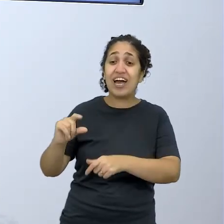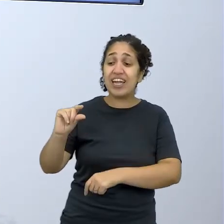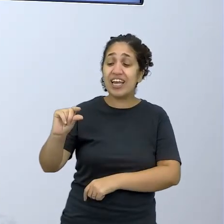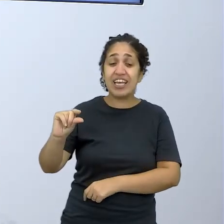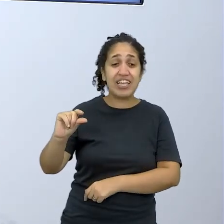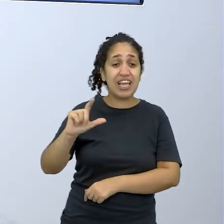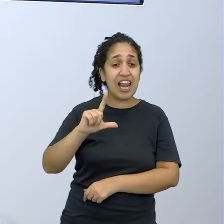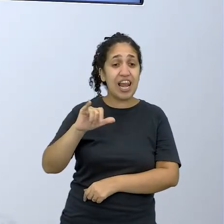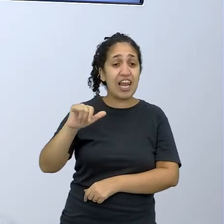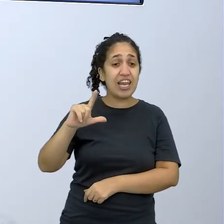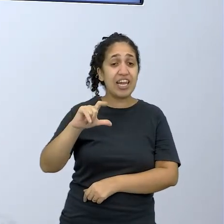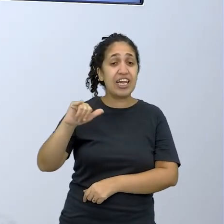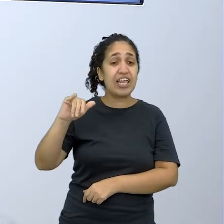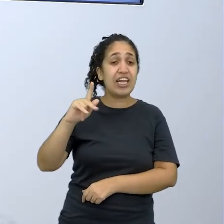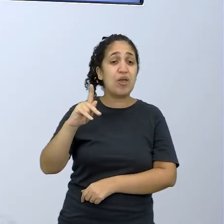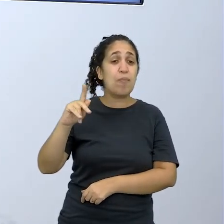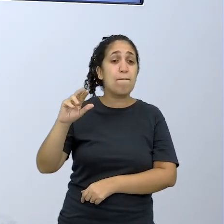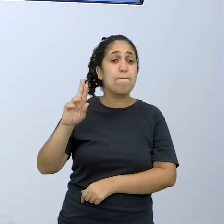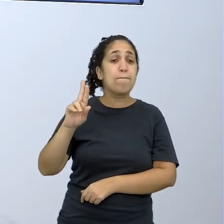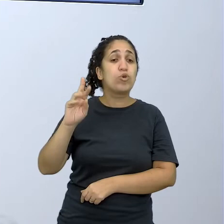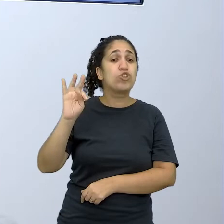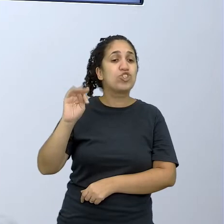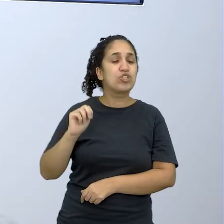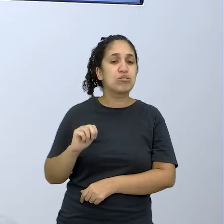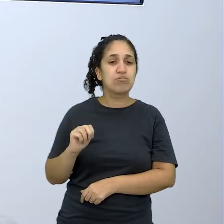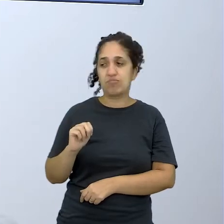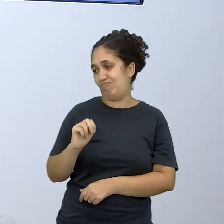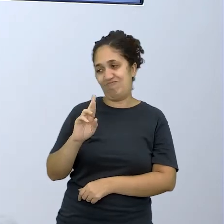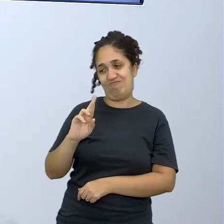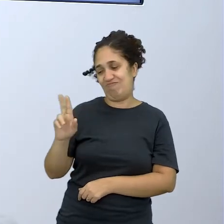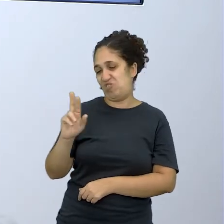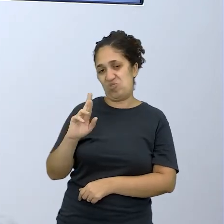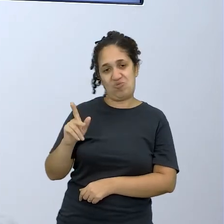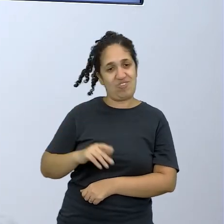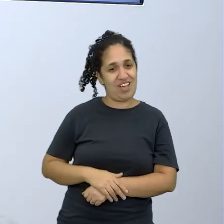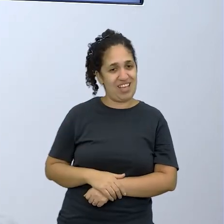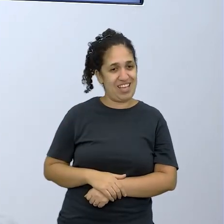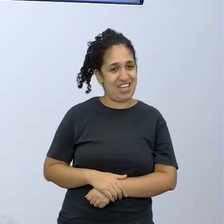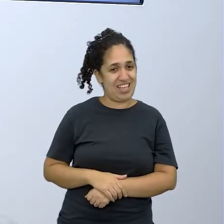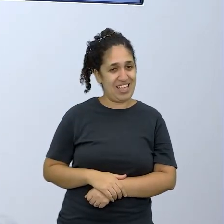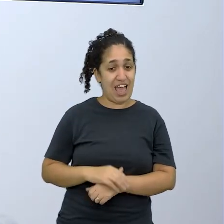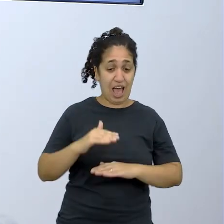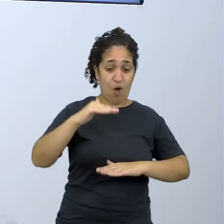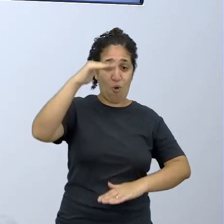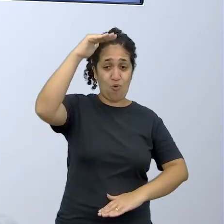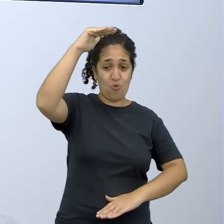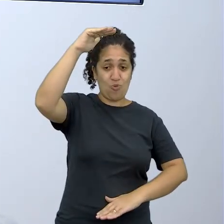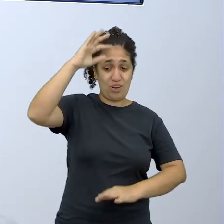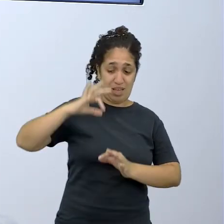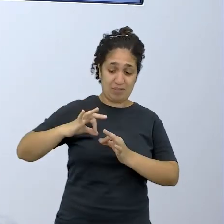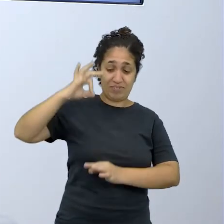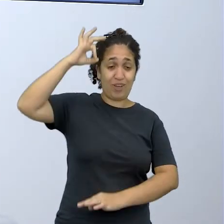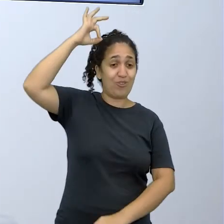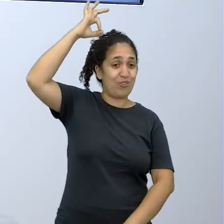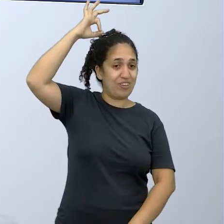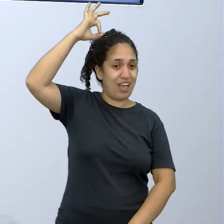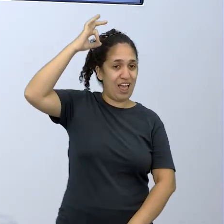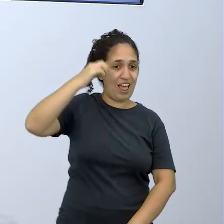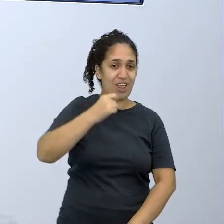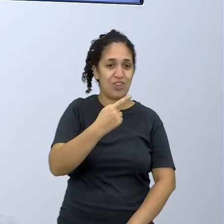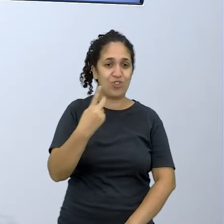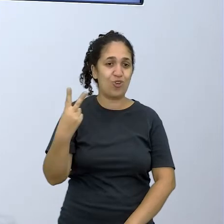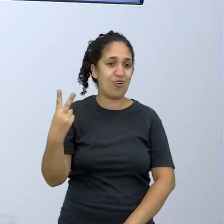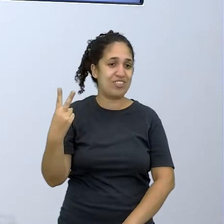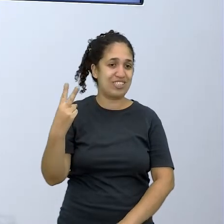aí chamada Lilliput? Claro que não. Ele falou que é 12 vezes a altura. Mas quando eu falo 12 vezes